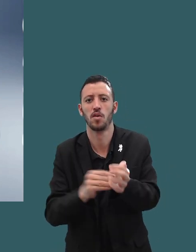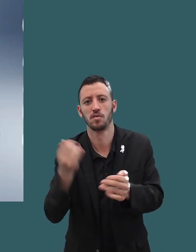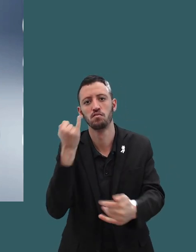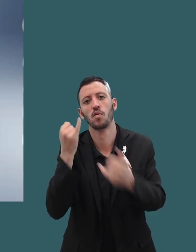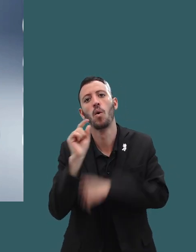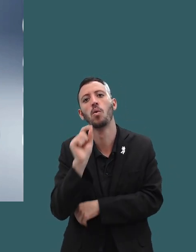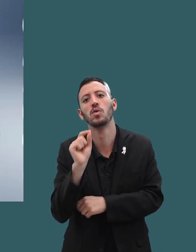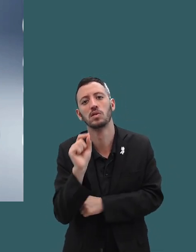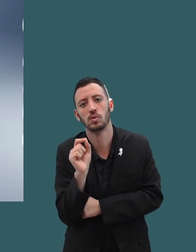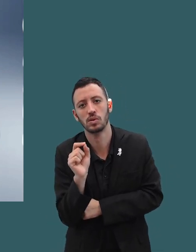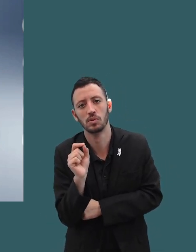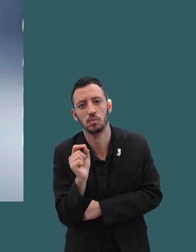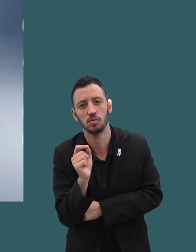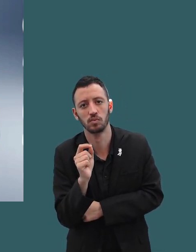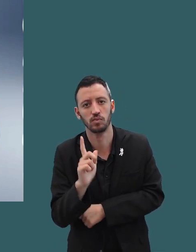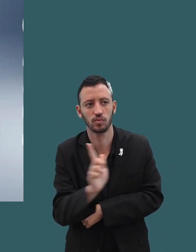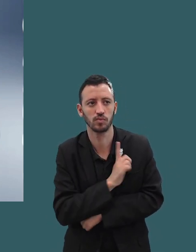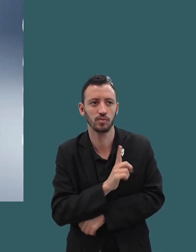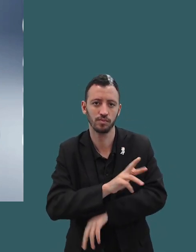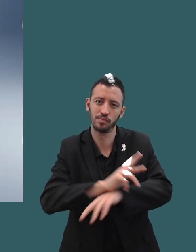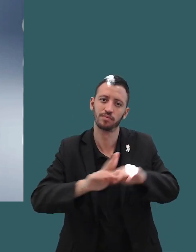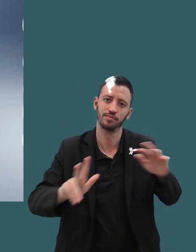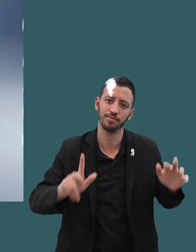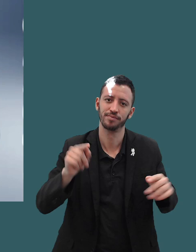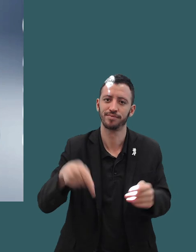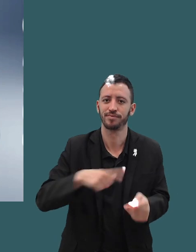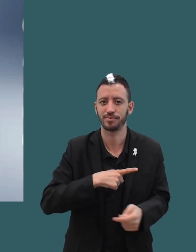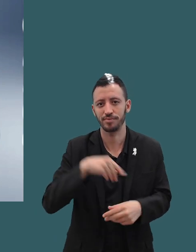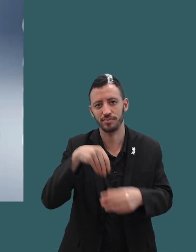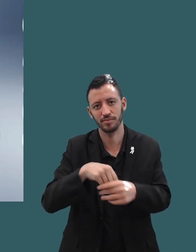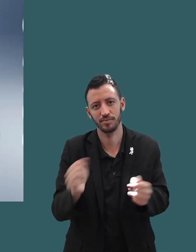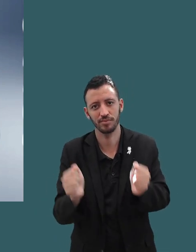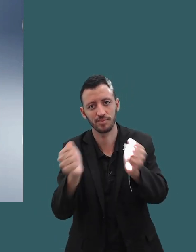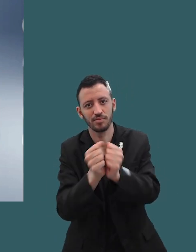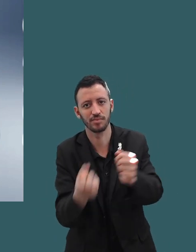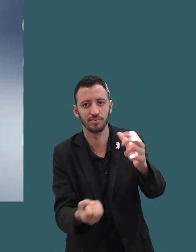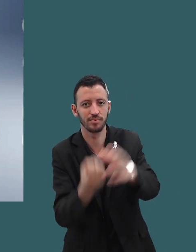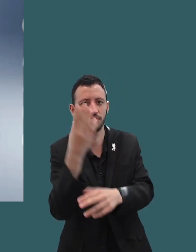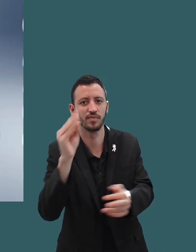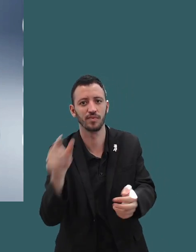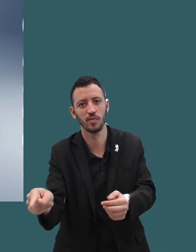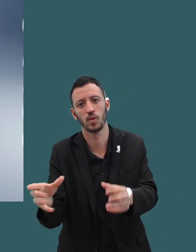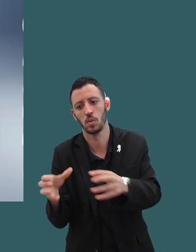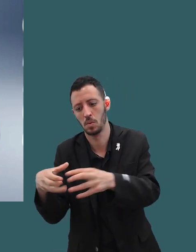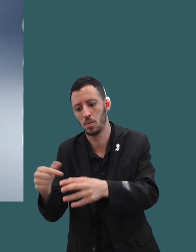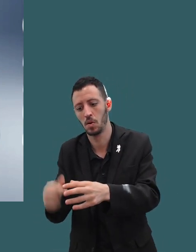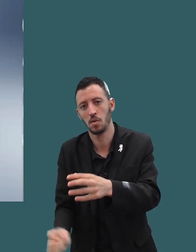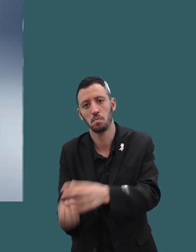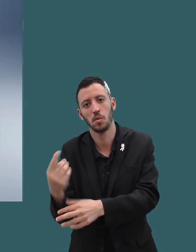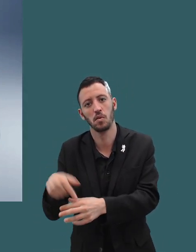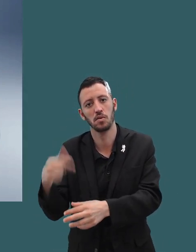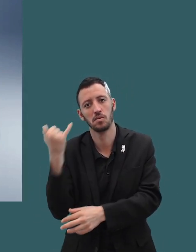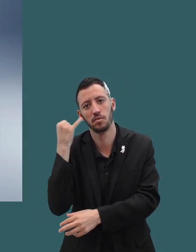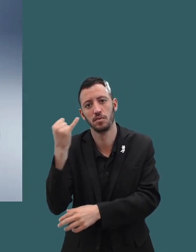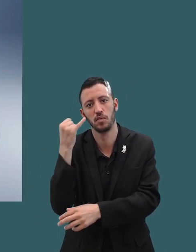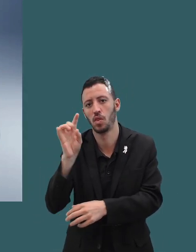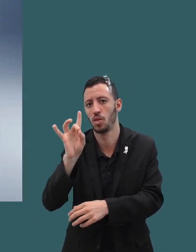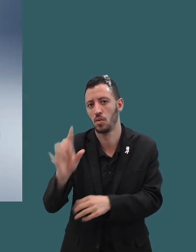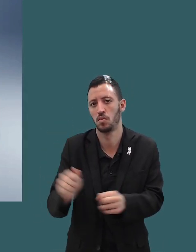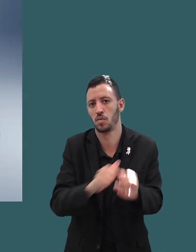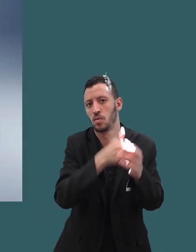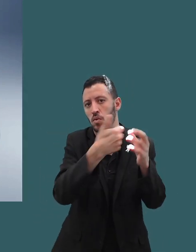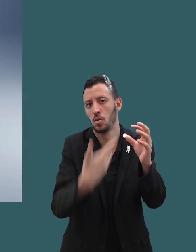O que é isso? A gente tem várias coisas que juntas geram desinformação. A desinformação não é só o